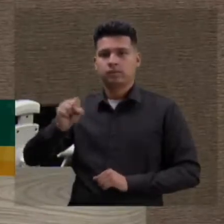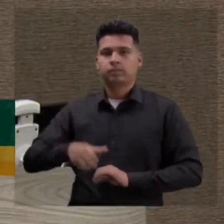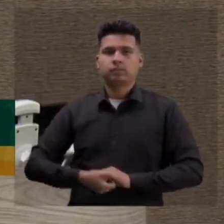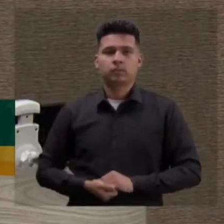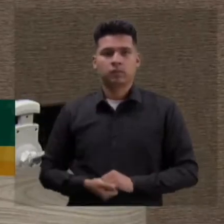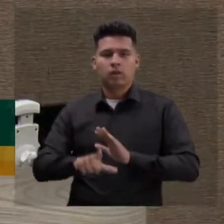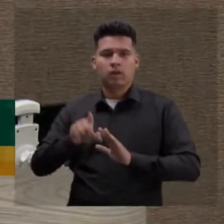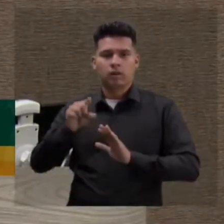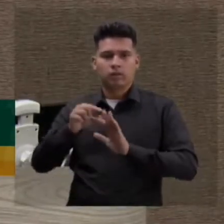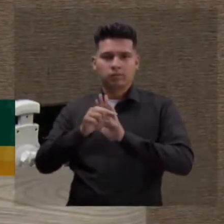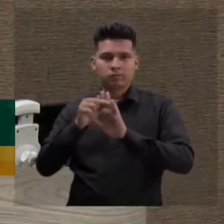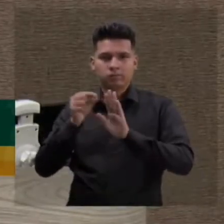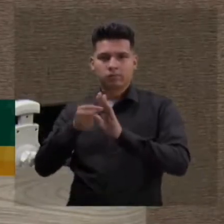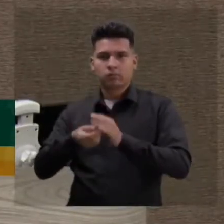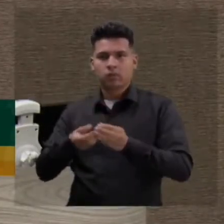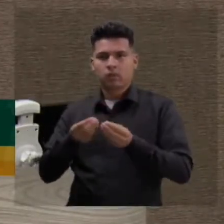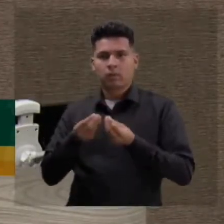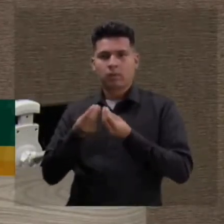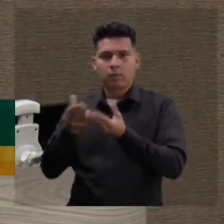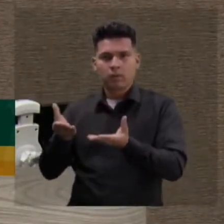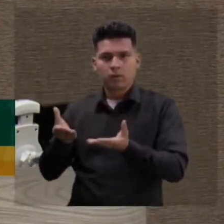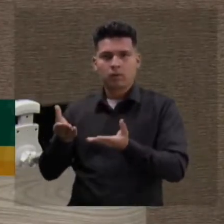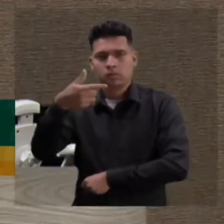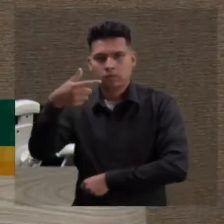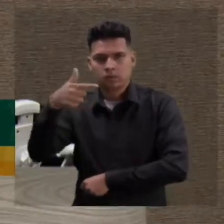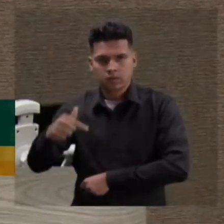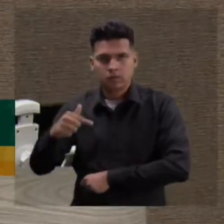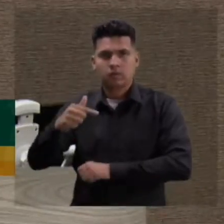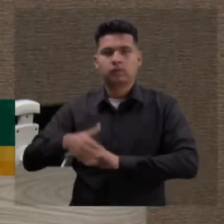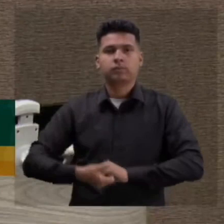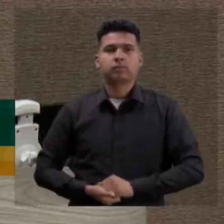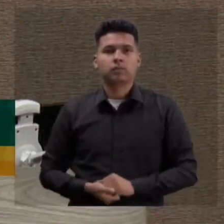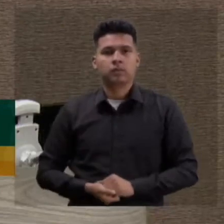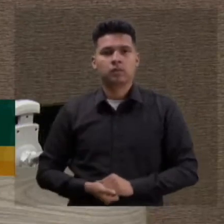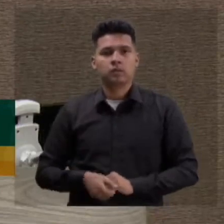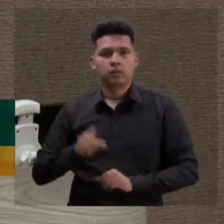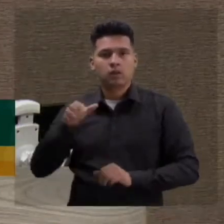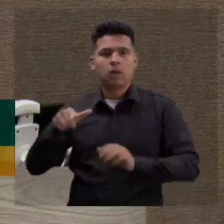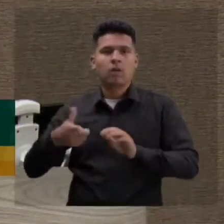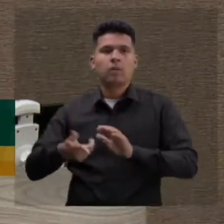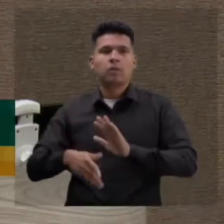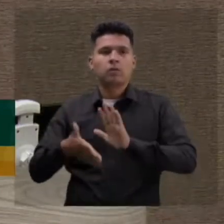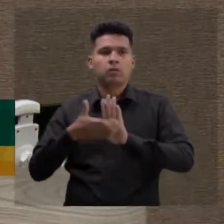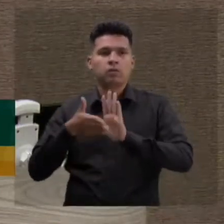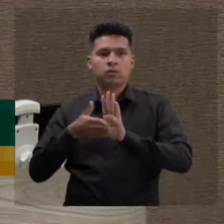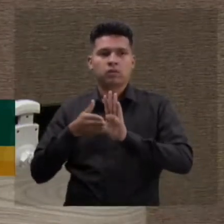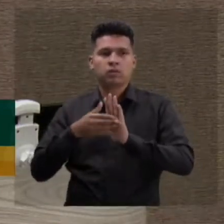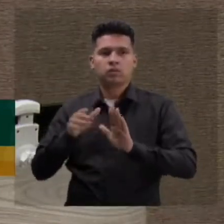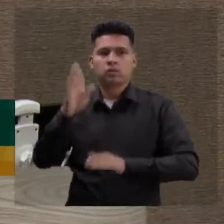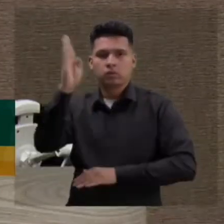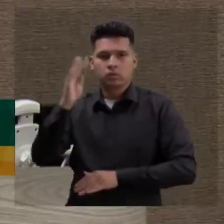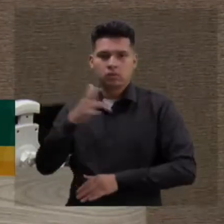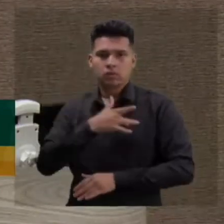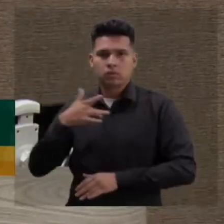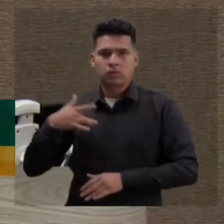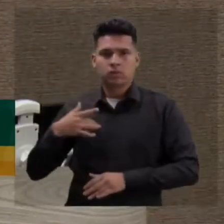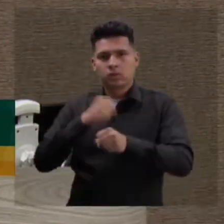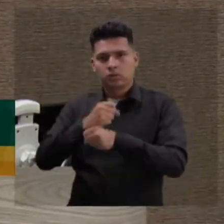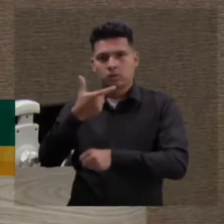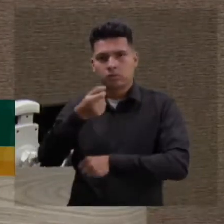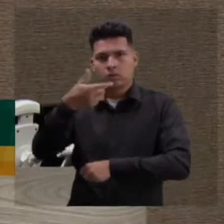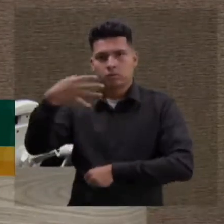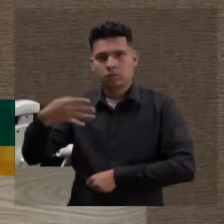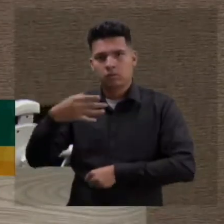essa resolução que dispõe sobre orientações estratégicas para o Plano Nacional de Saúde